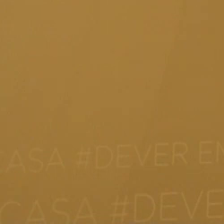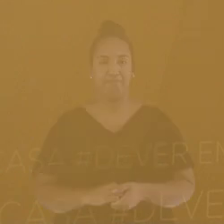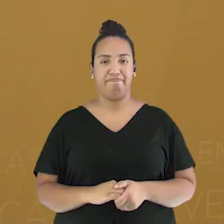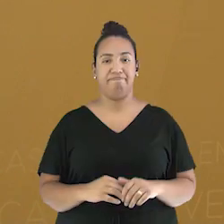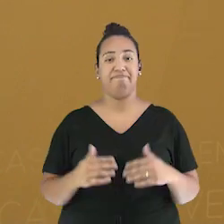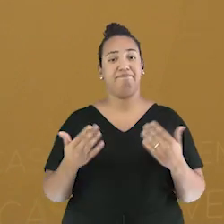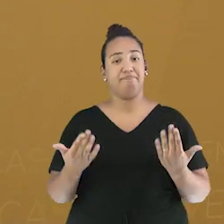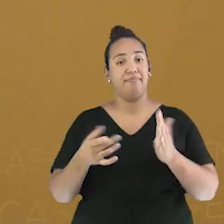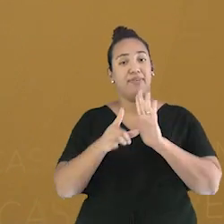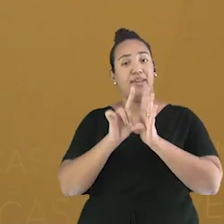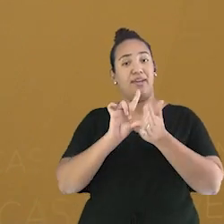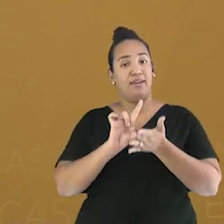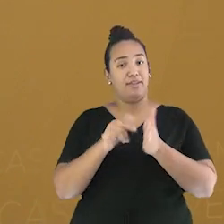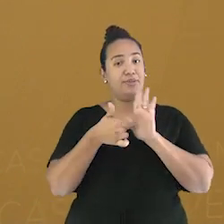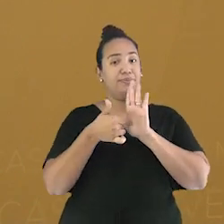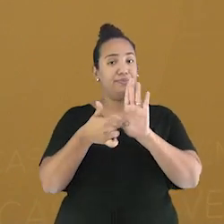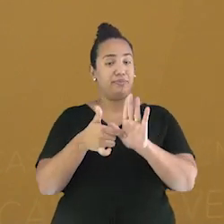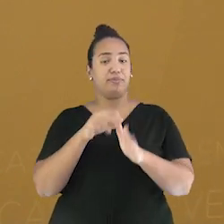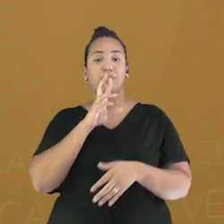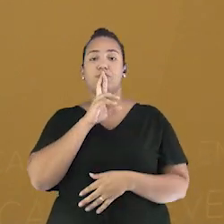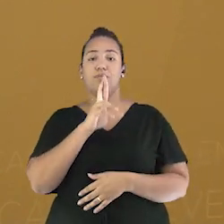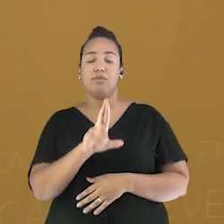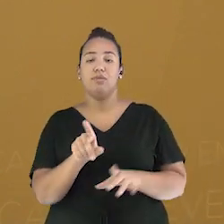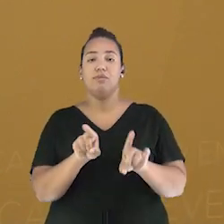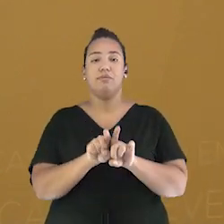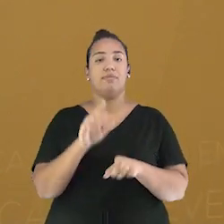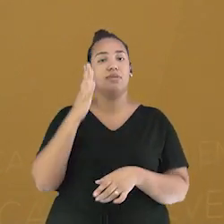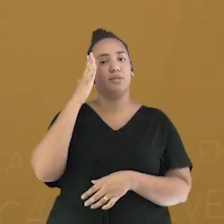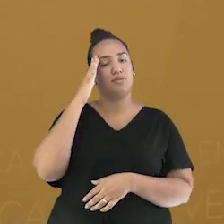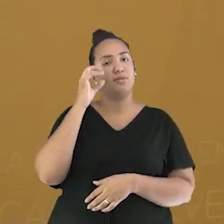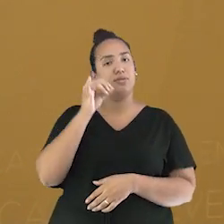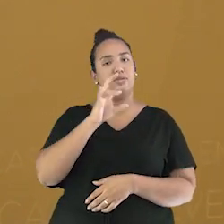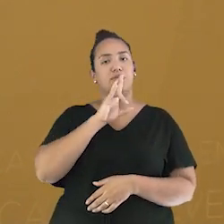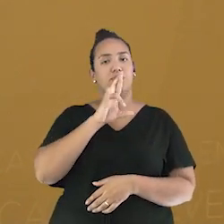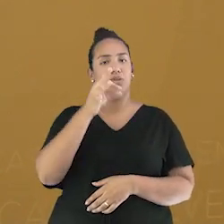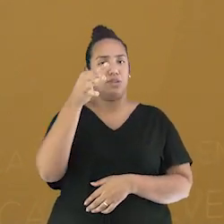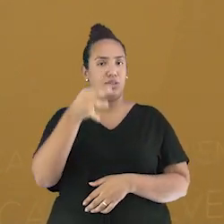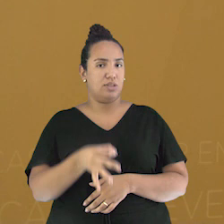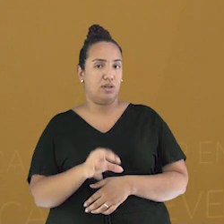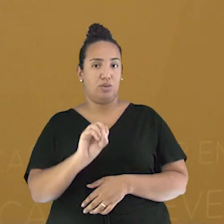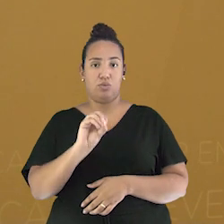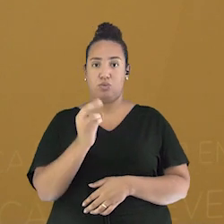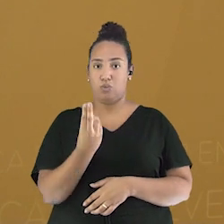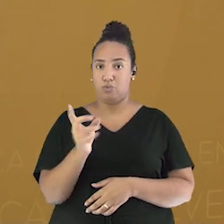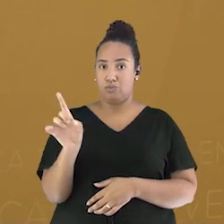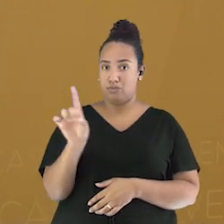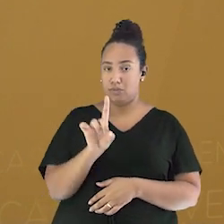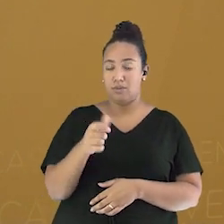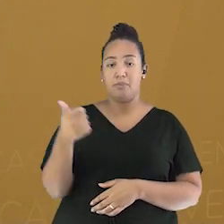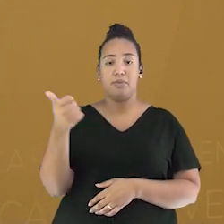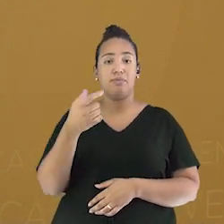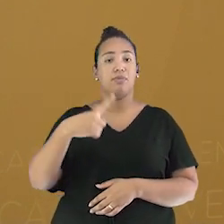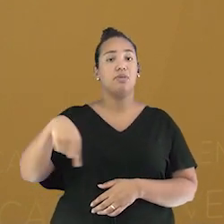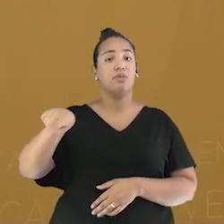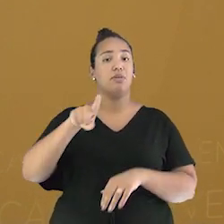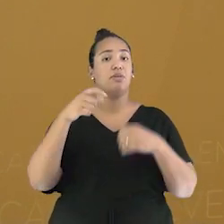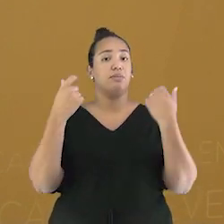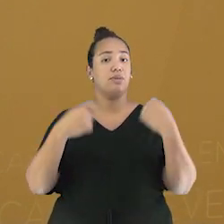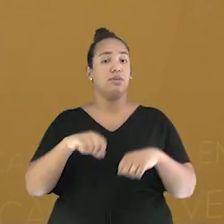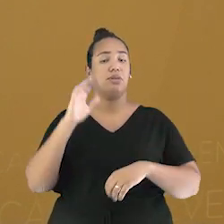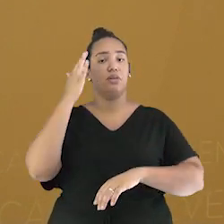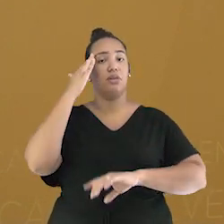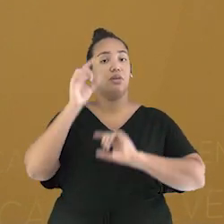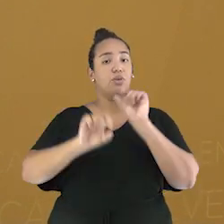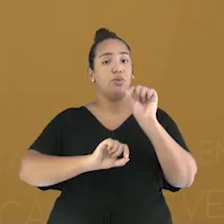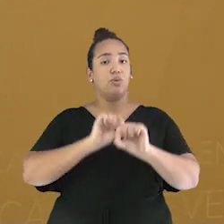Antes de descobrir a resposta e saber se você acertou ou não, primeiramente precisamos entender o que é